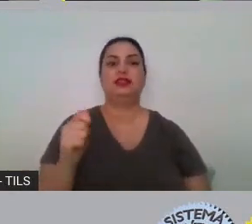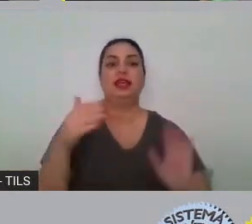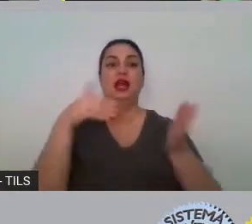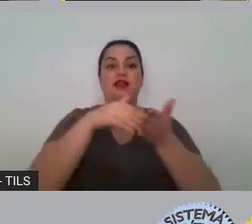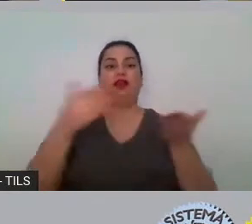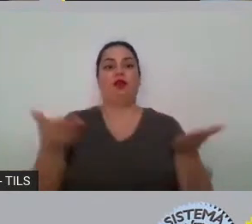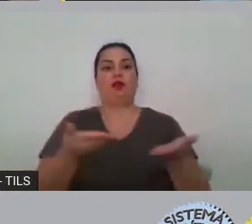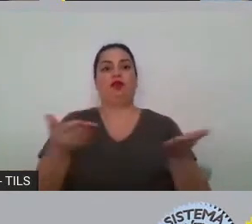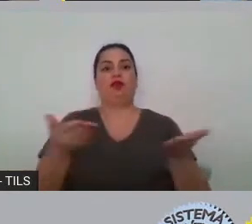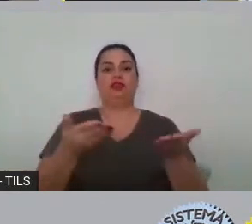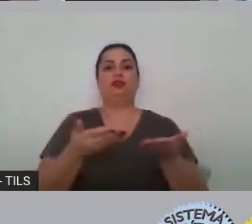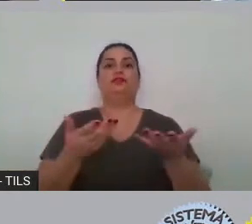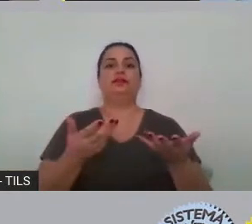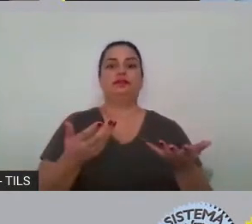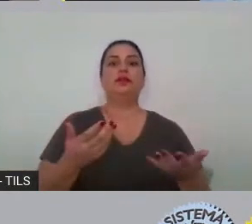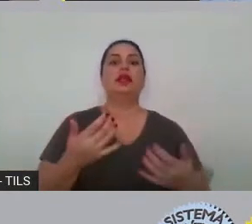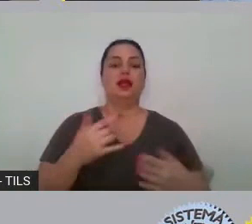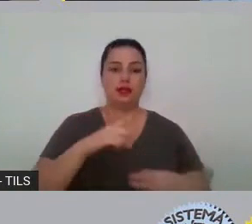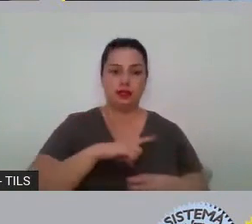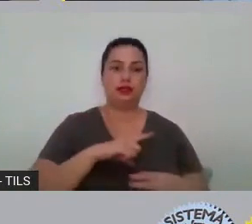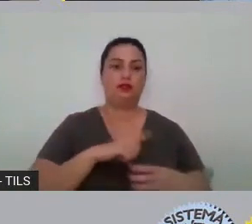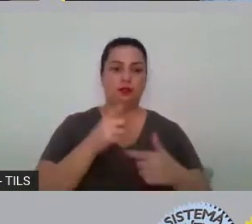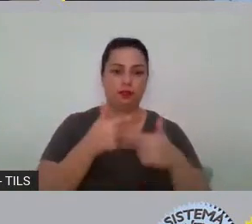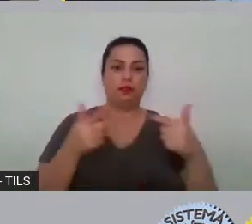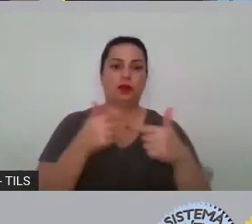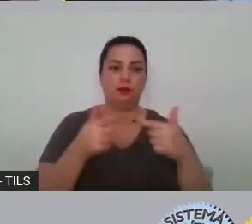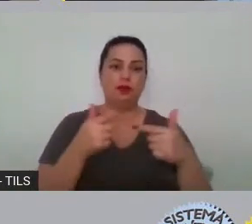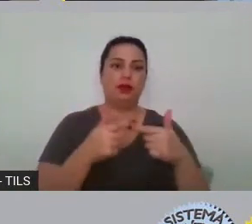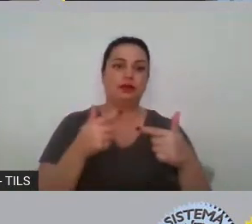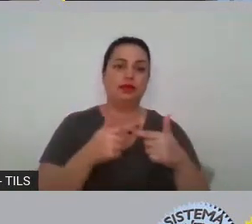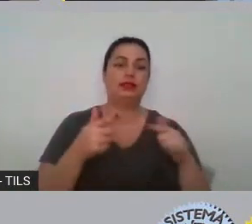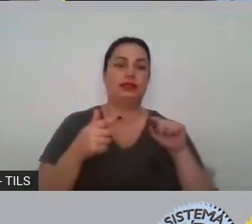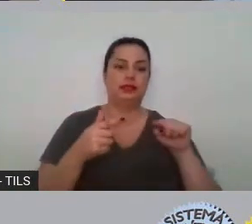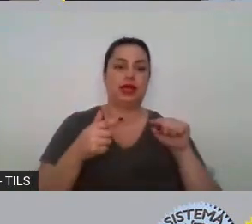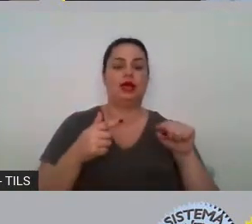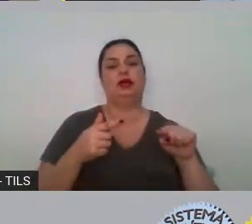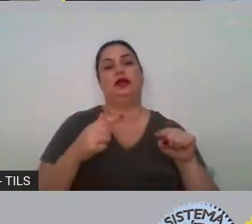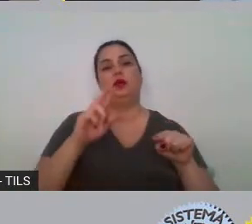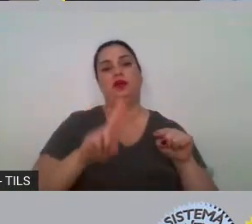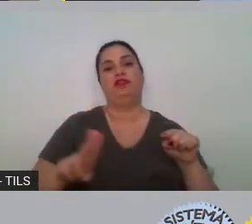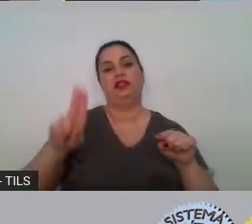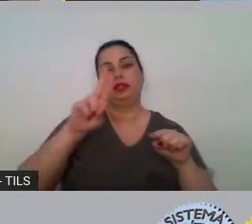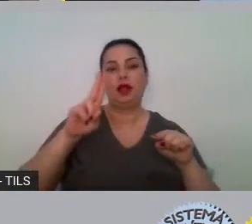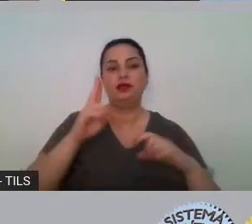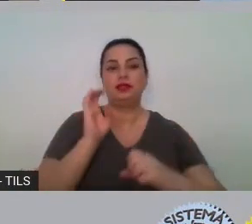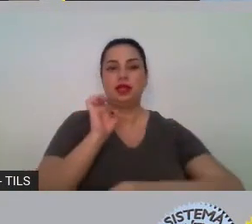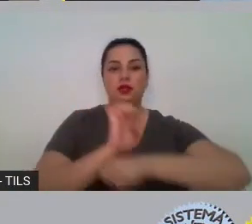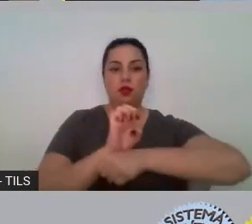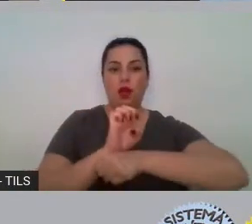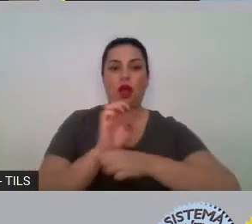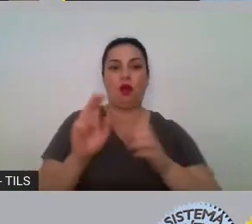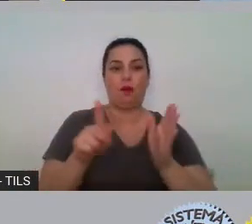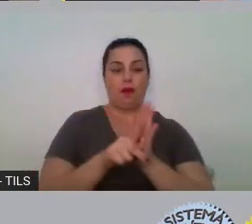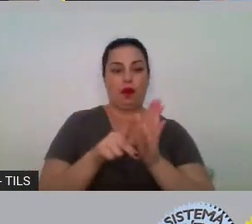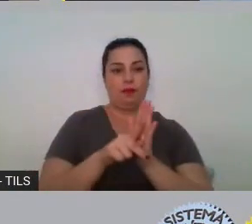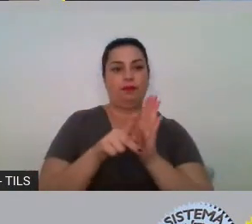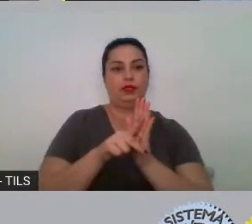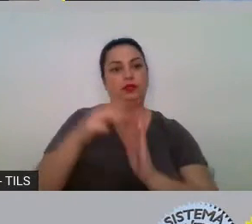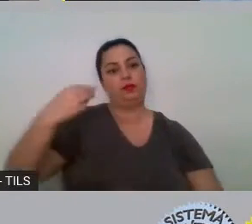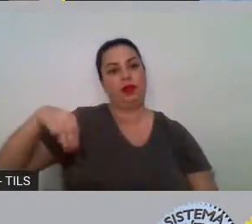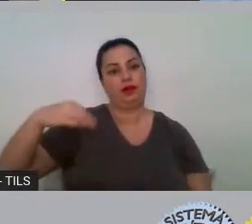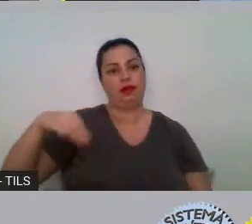da Universidade Estadual do Maranhão. Ou seja, Mato Grosso, o estado em que eu nasci,